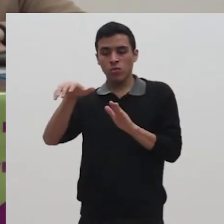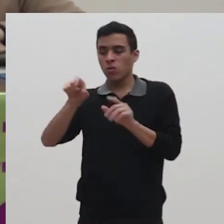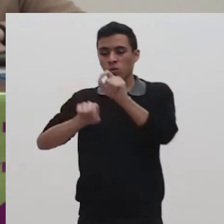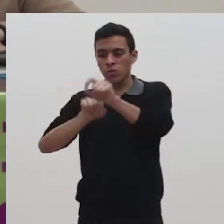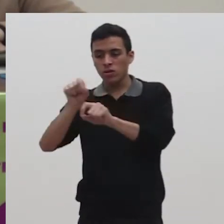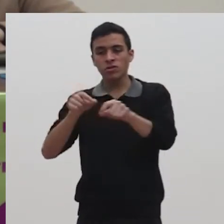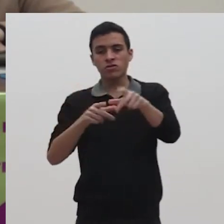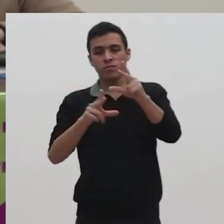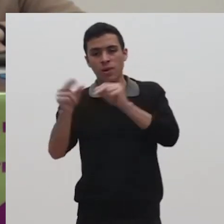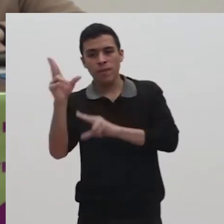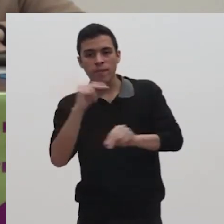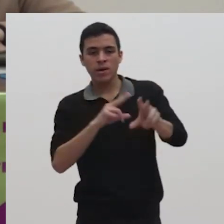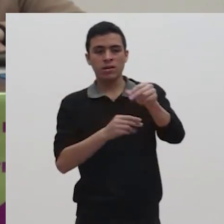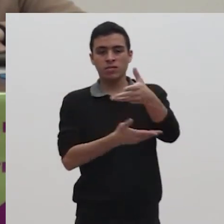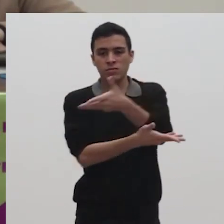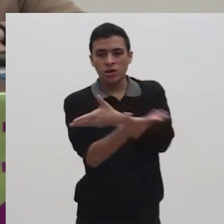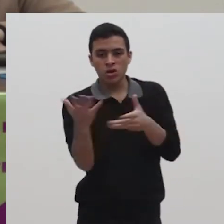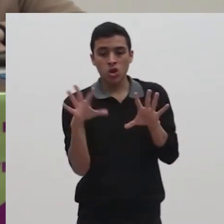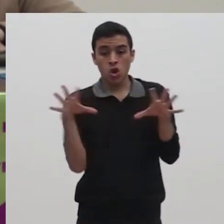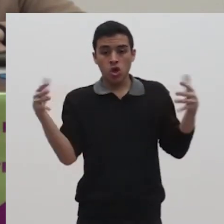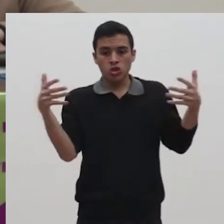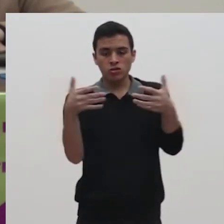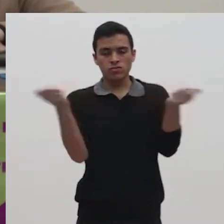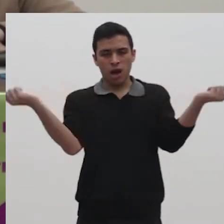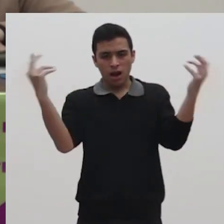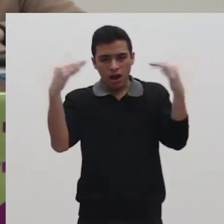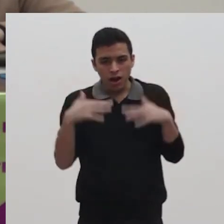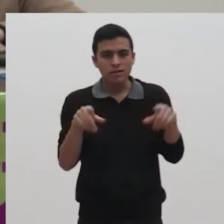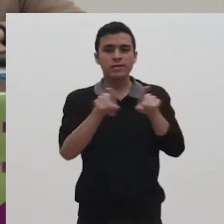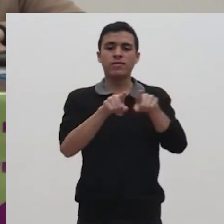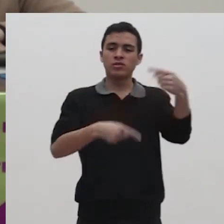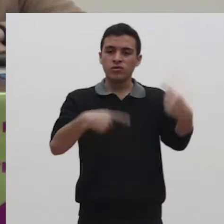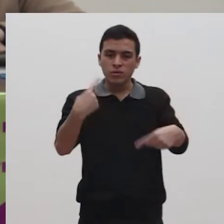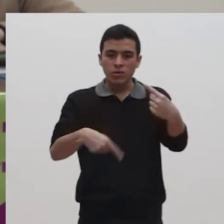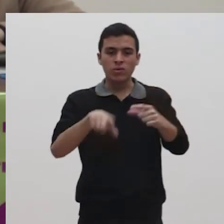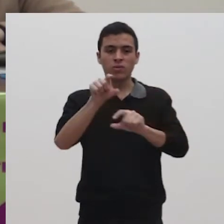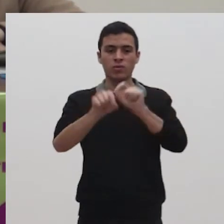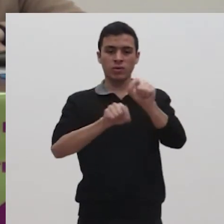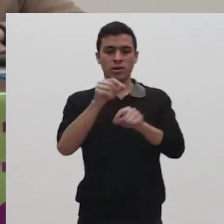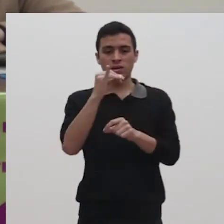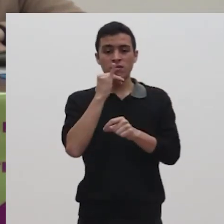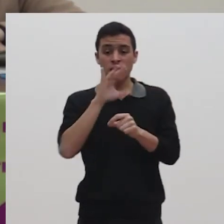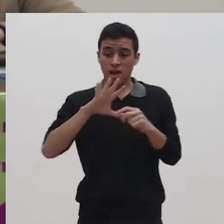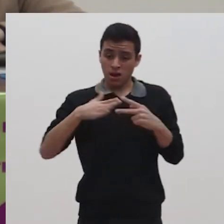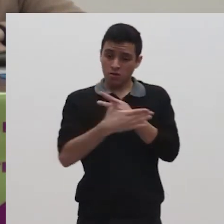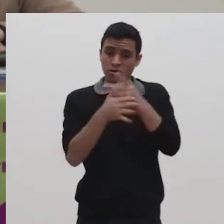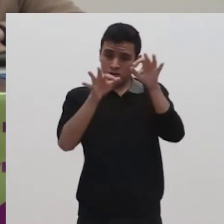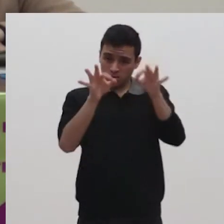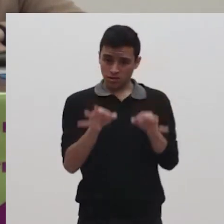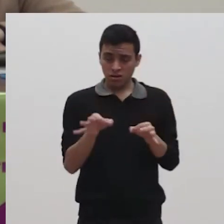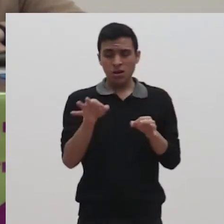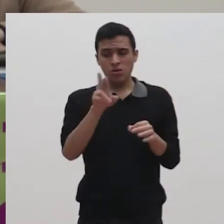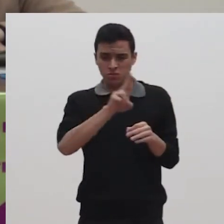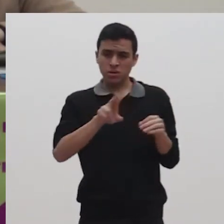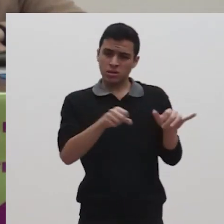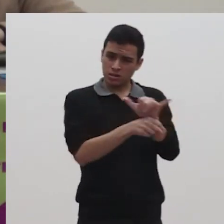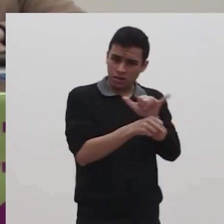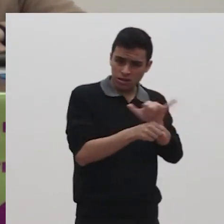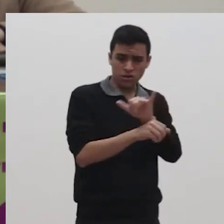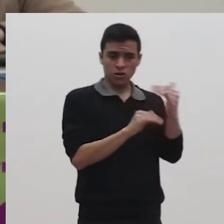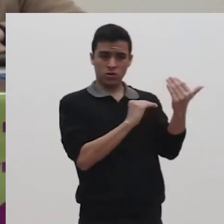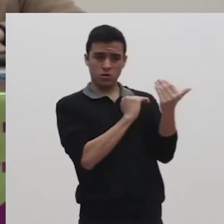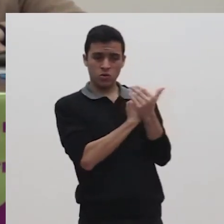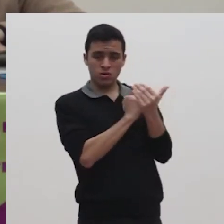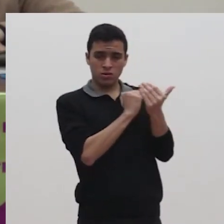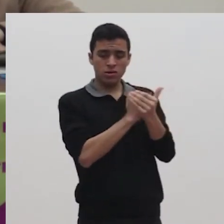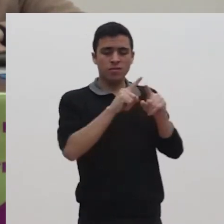precisa de diálogo, de construção coletiva, a gente precisa de uma discussão que ocorra eventualmente por ferramentas que nos